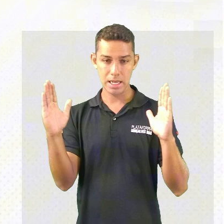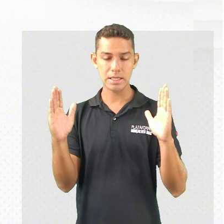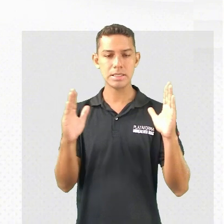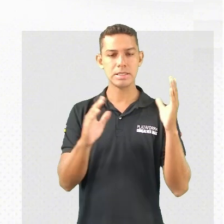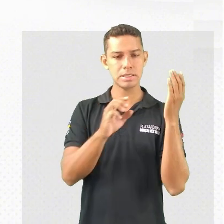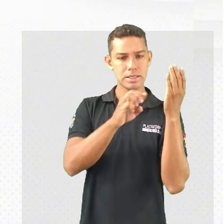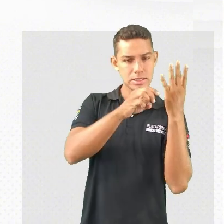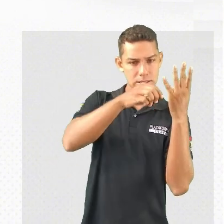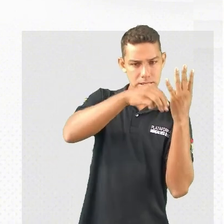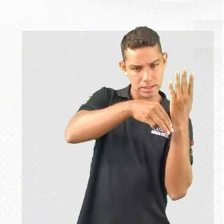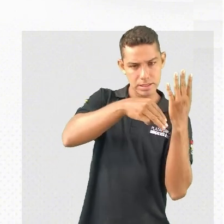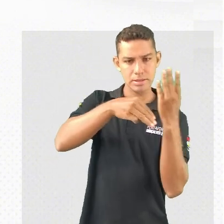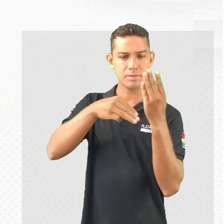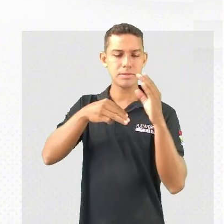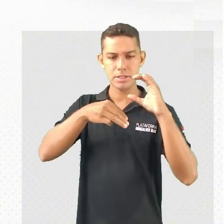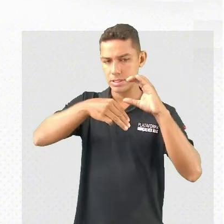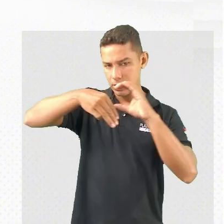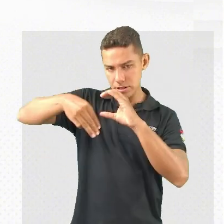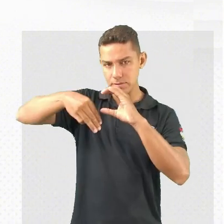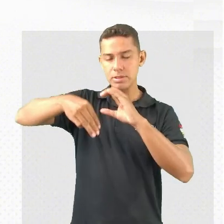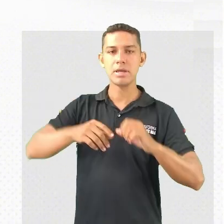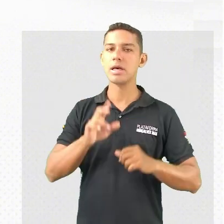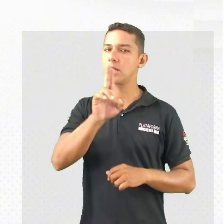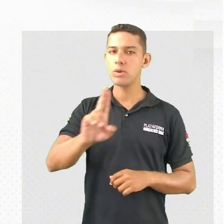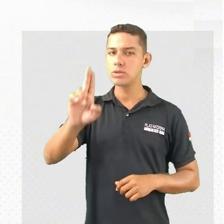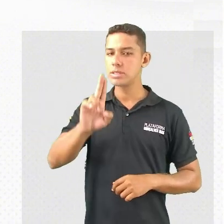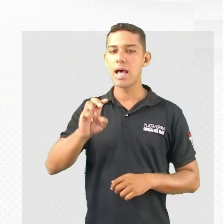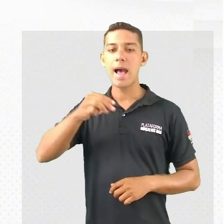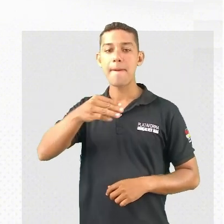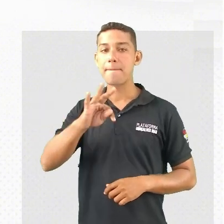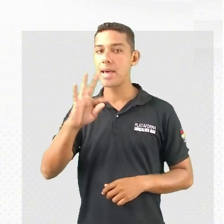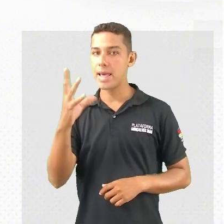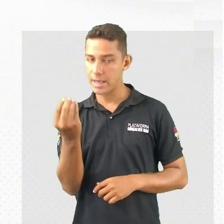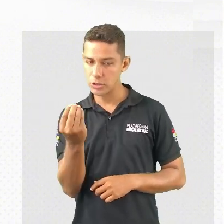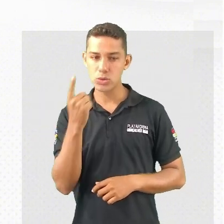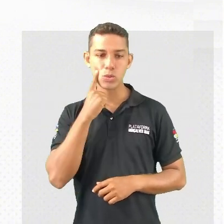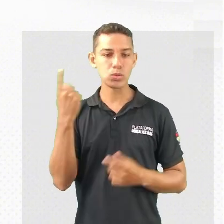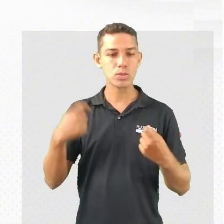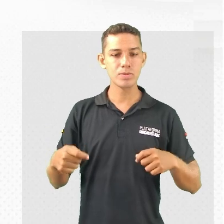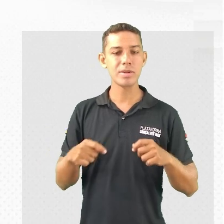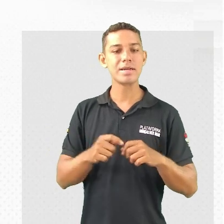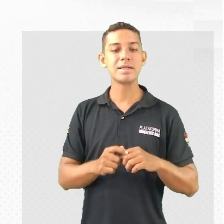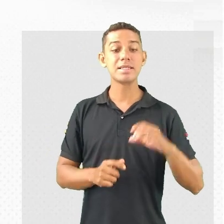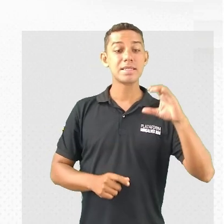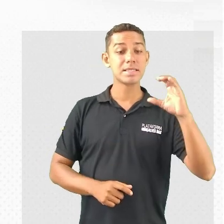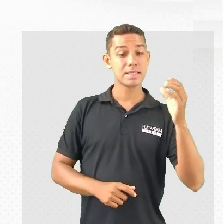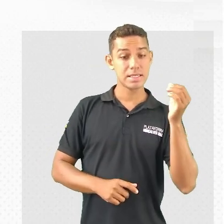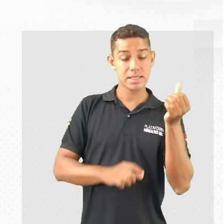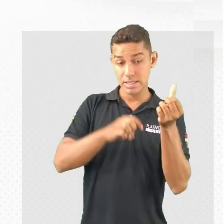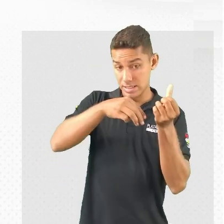Então eu não posso usar metro. Eu tenho que transformar esses carinhas aqui para centímetro.